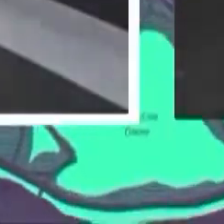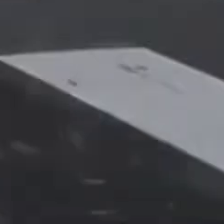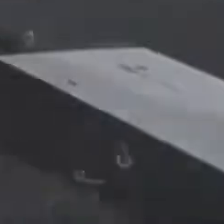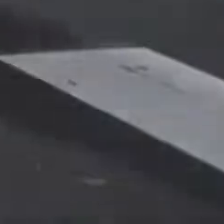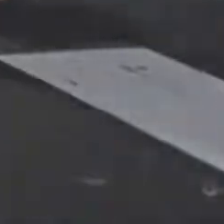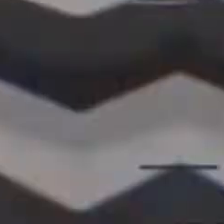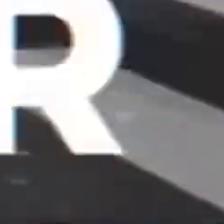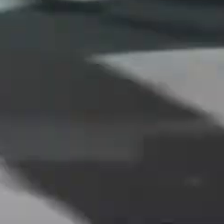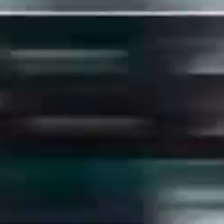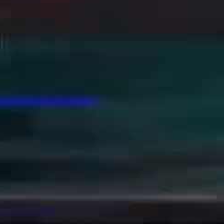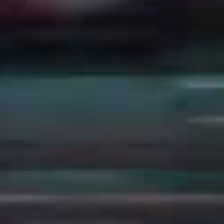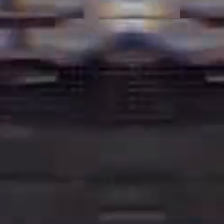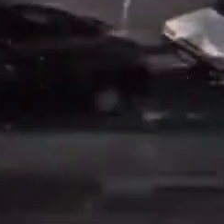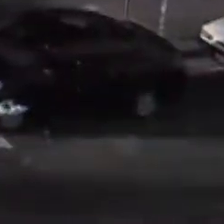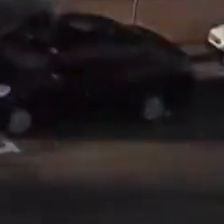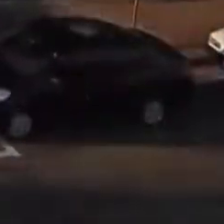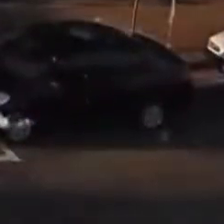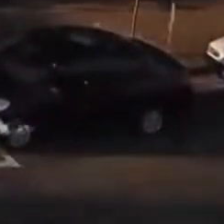e